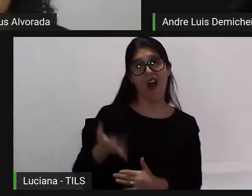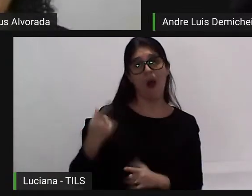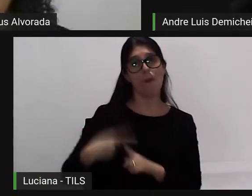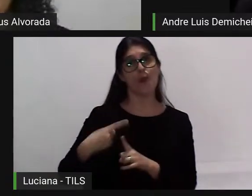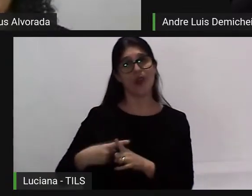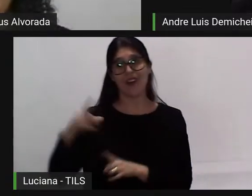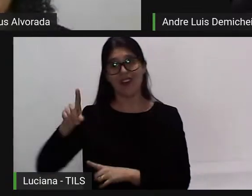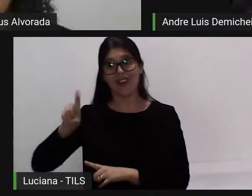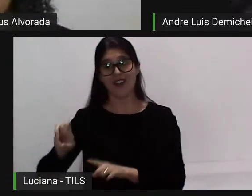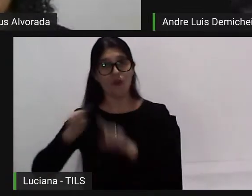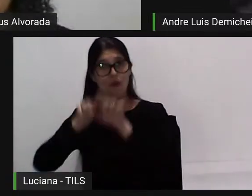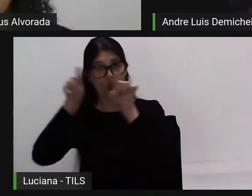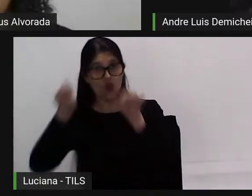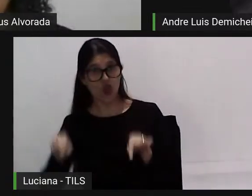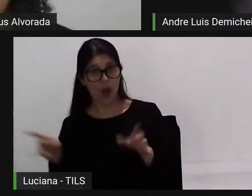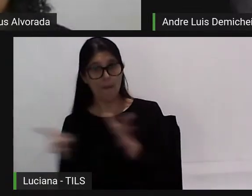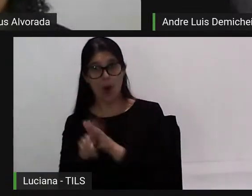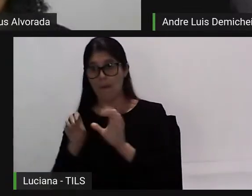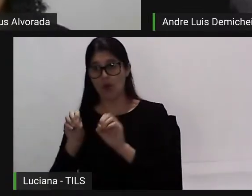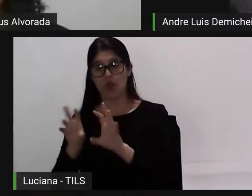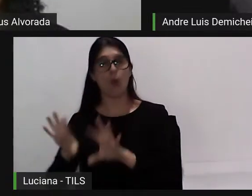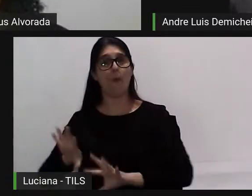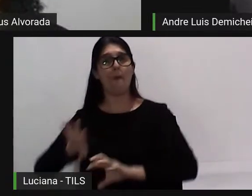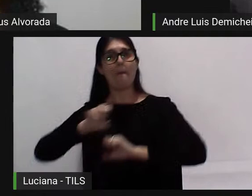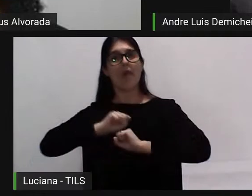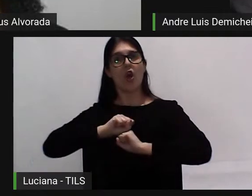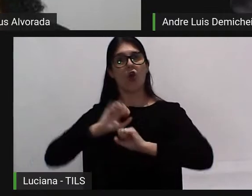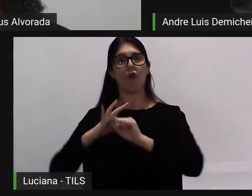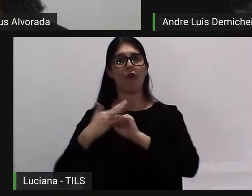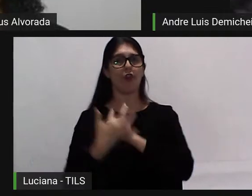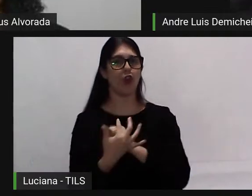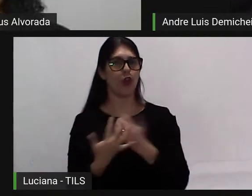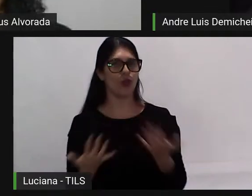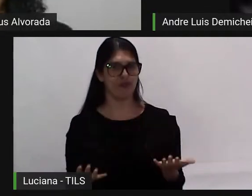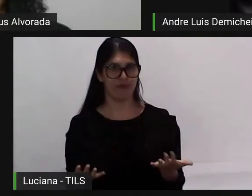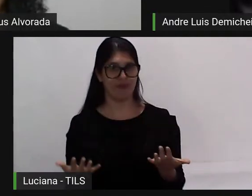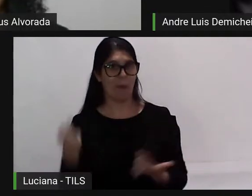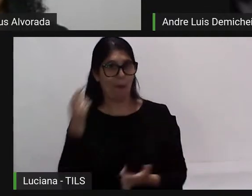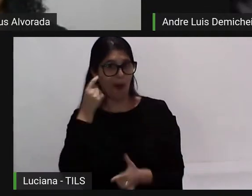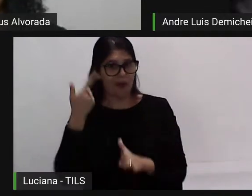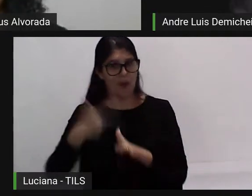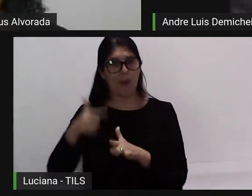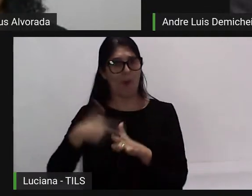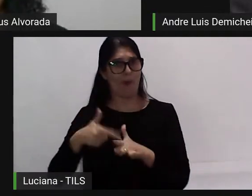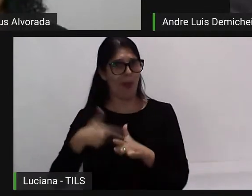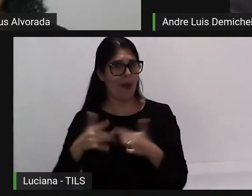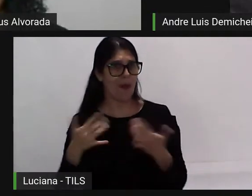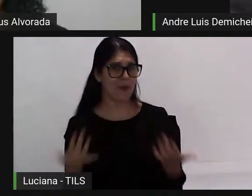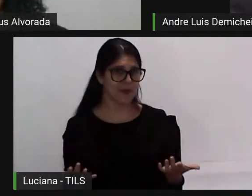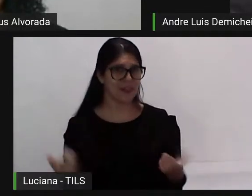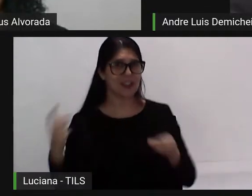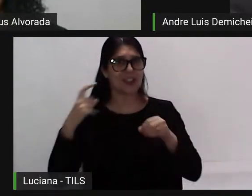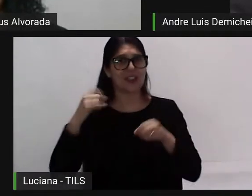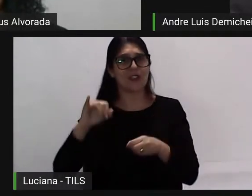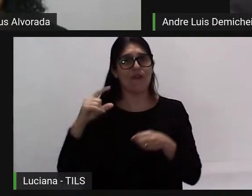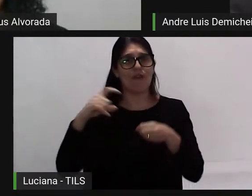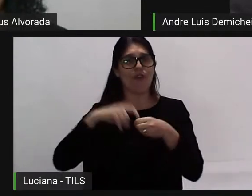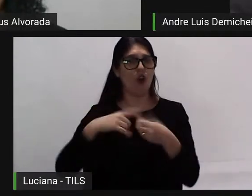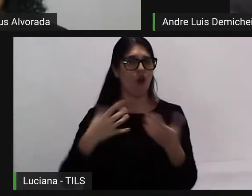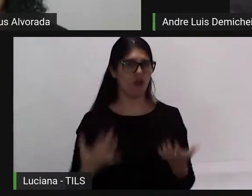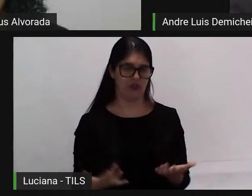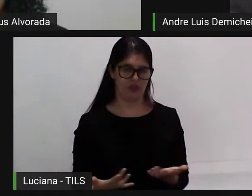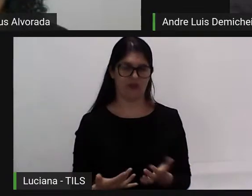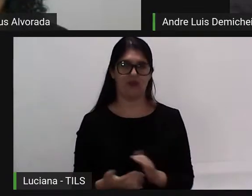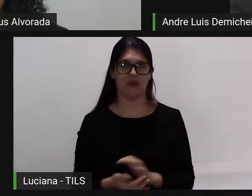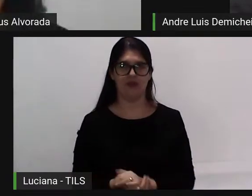servidores da educação estão contaminados. Então, assim, ó, é um problema. Assim, ó, nós, que eu vejo?